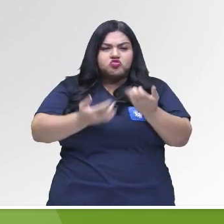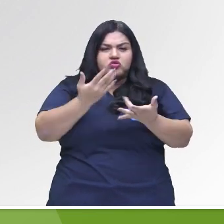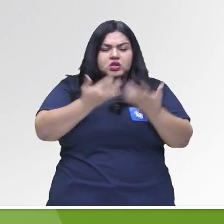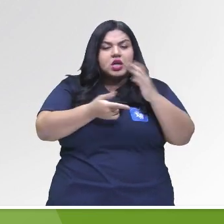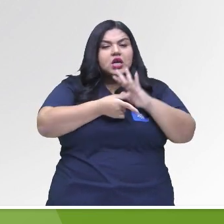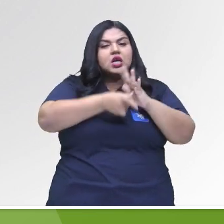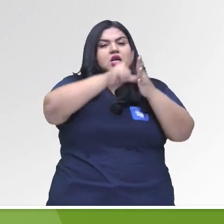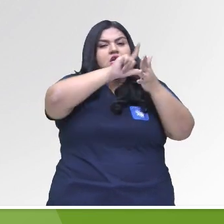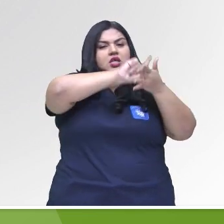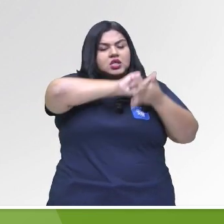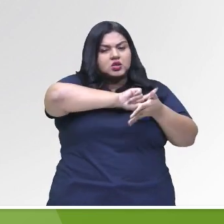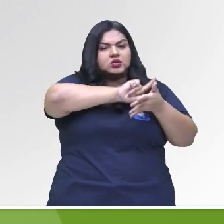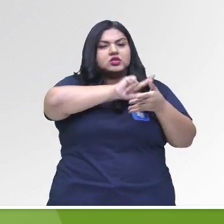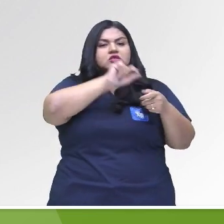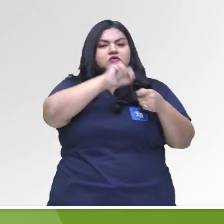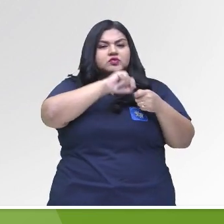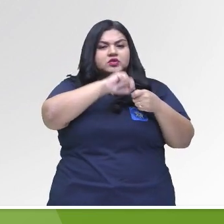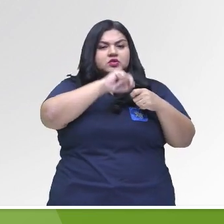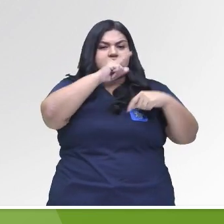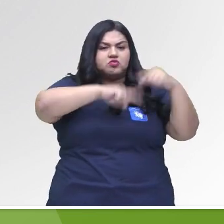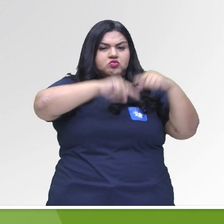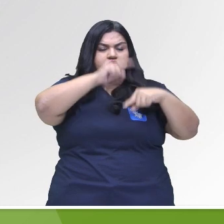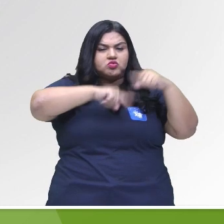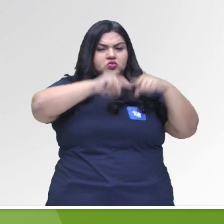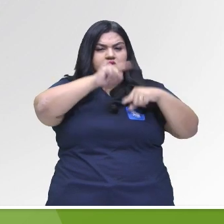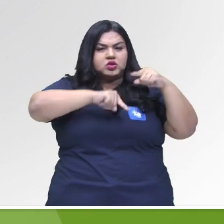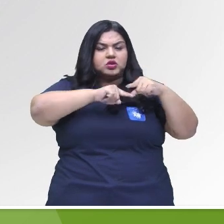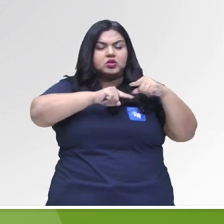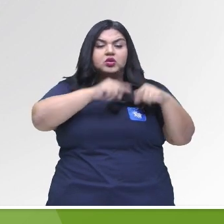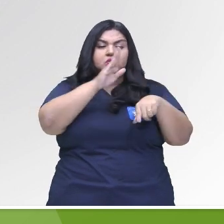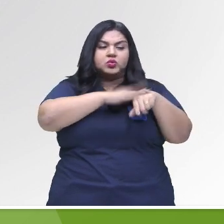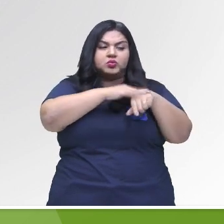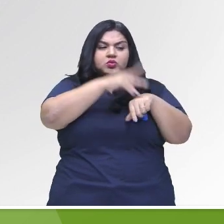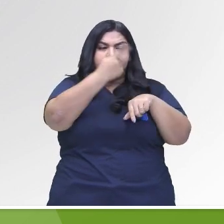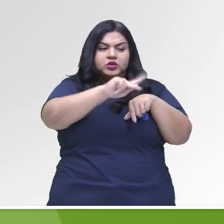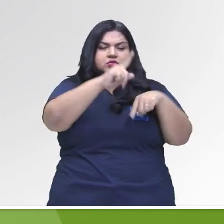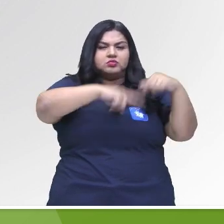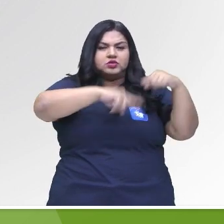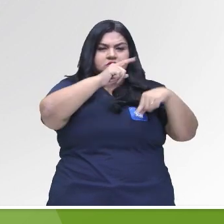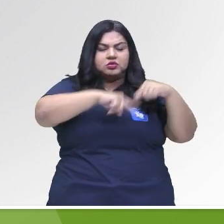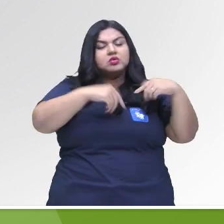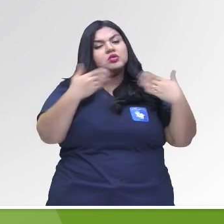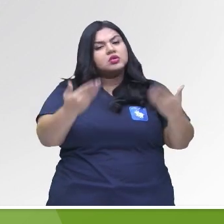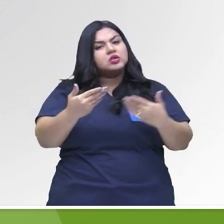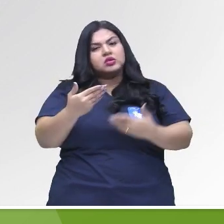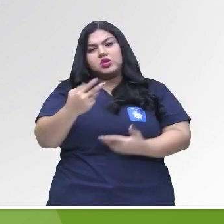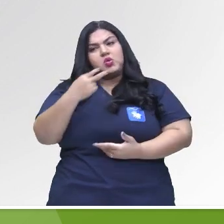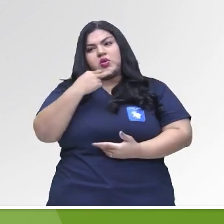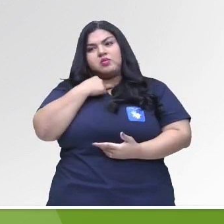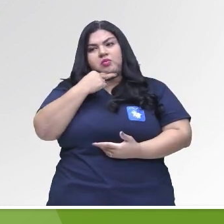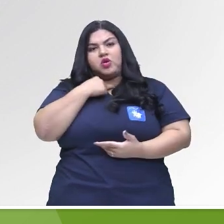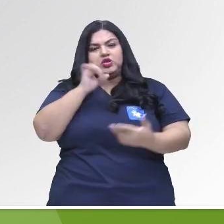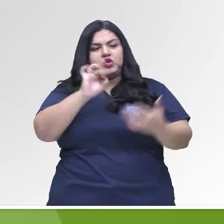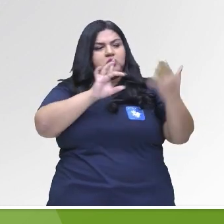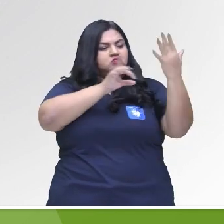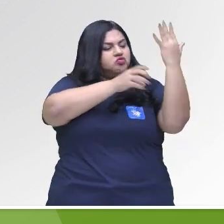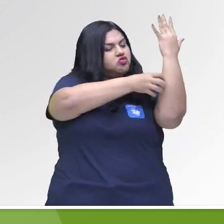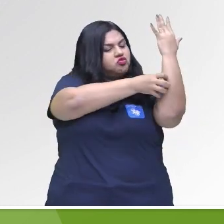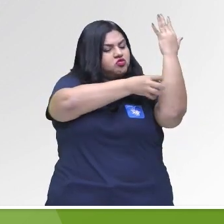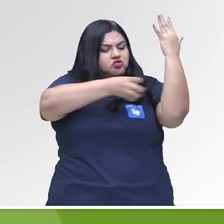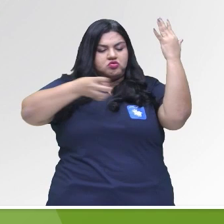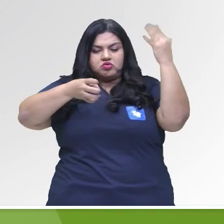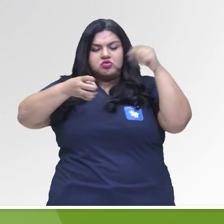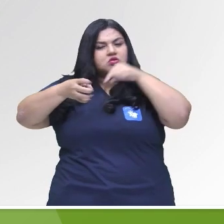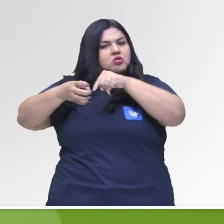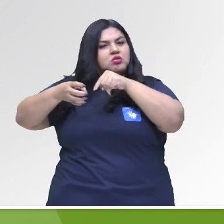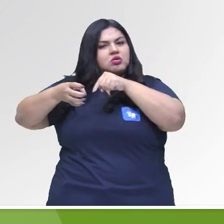antes da confecção de produtos com essa borracha, tá? Então, não basta pegar o látex